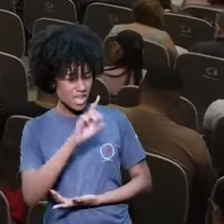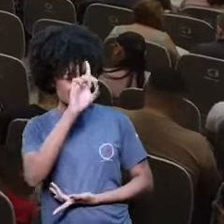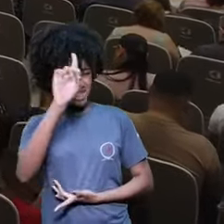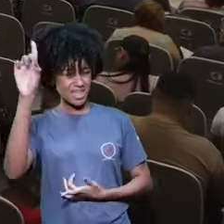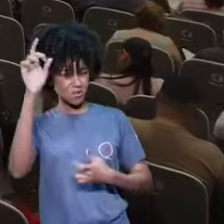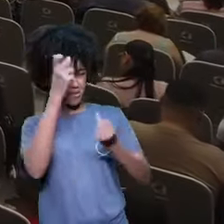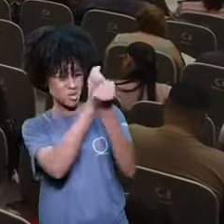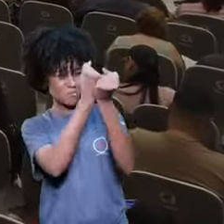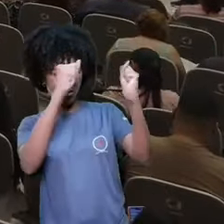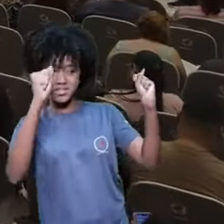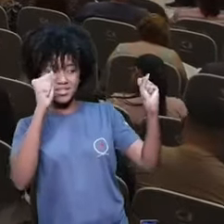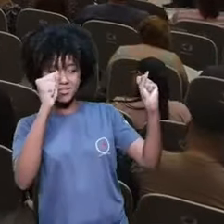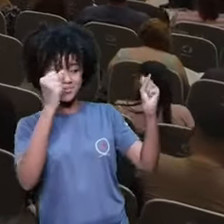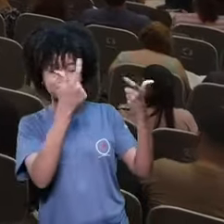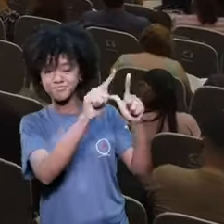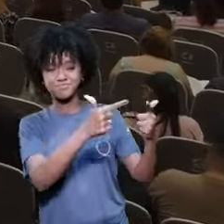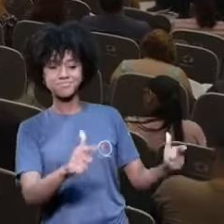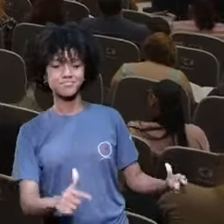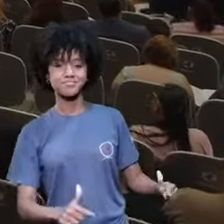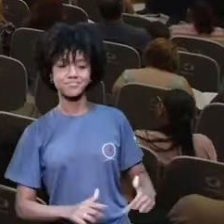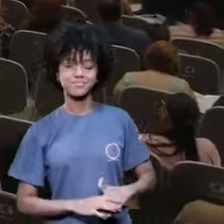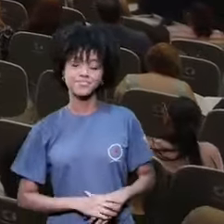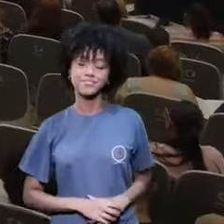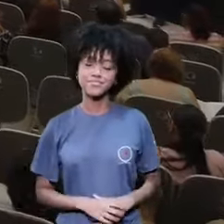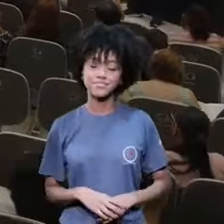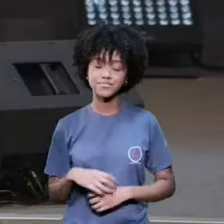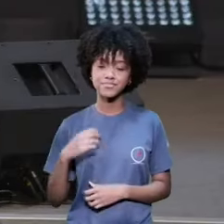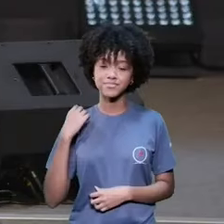demasiadamente, o que é impossível para o nosso Deus?